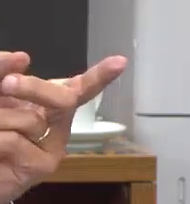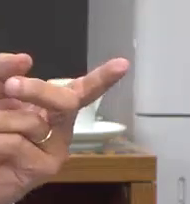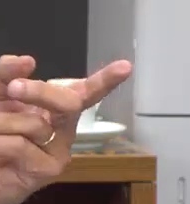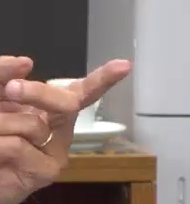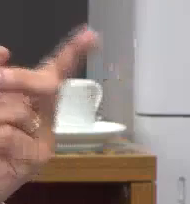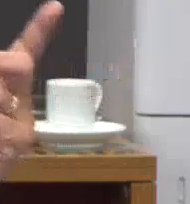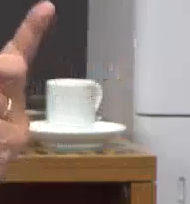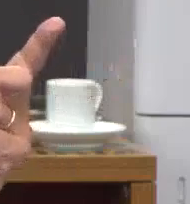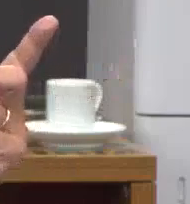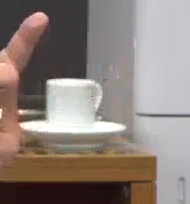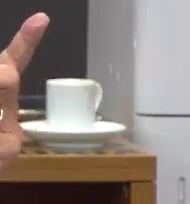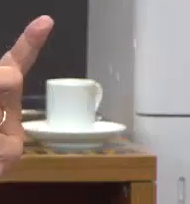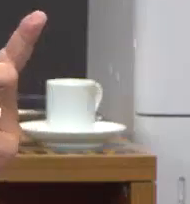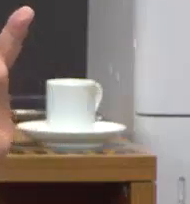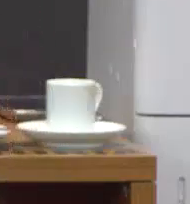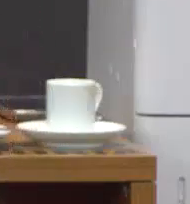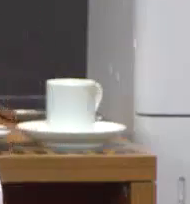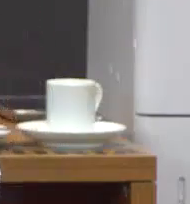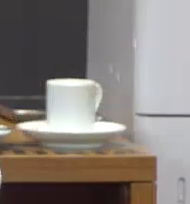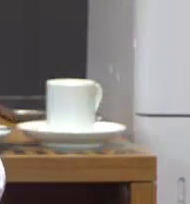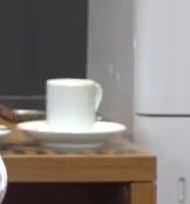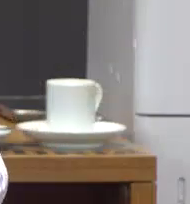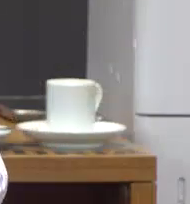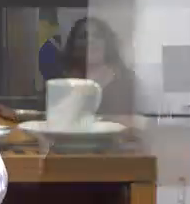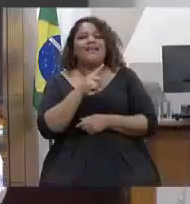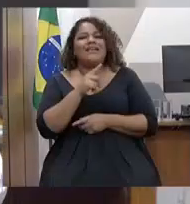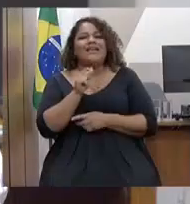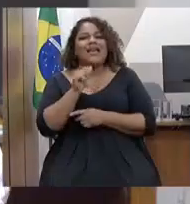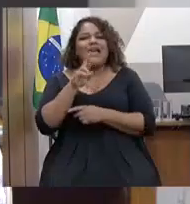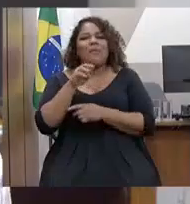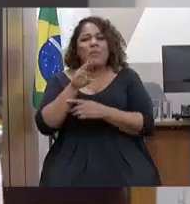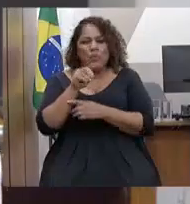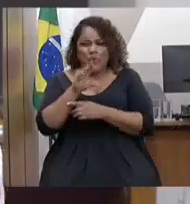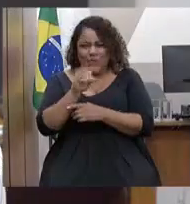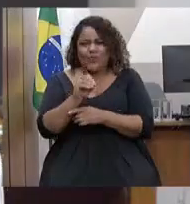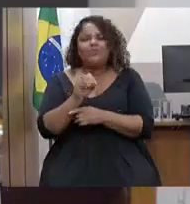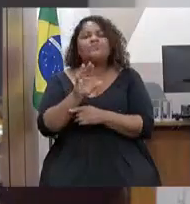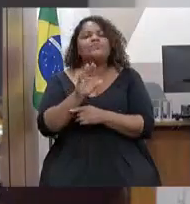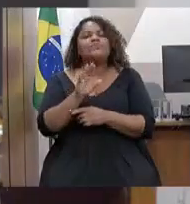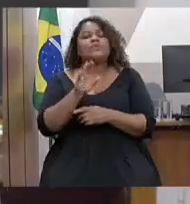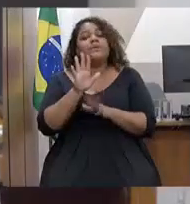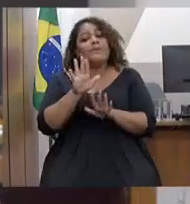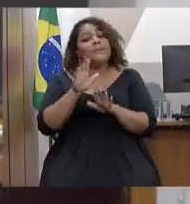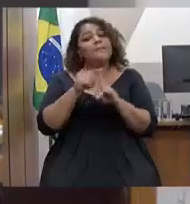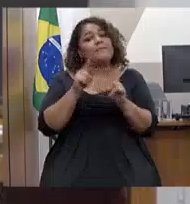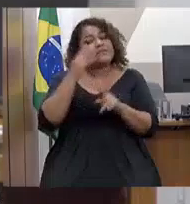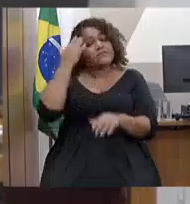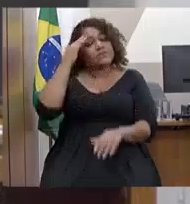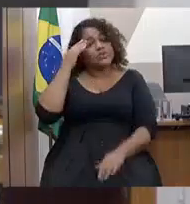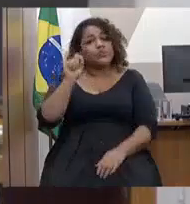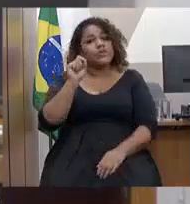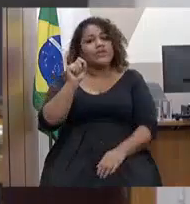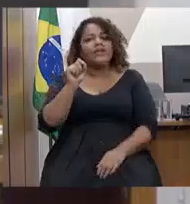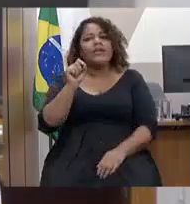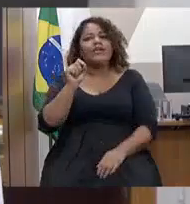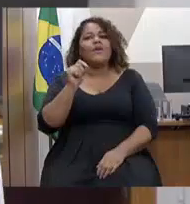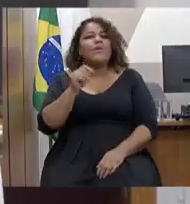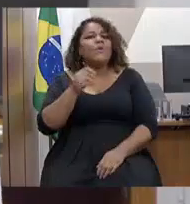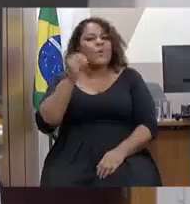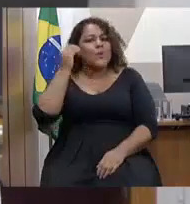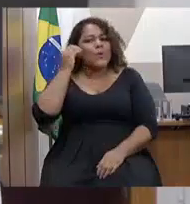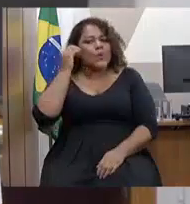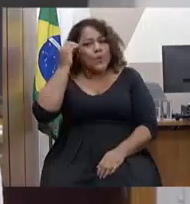colocou que era essa questão assim no meu entender não falta não falta conhecimento